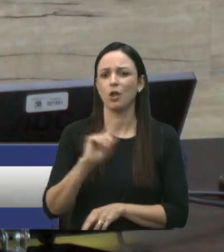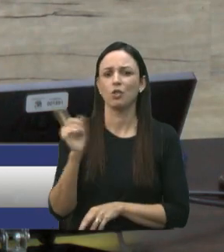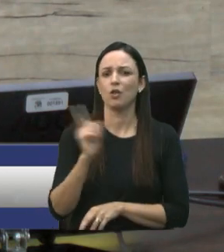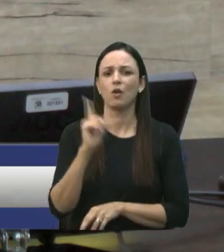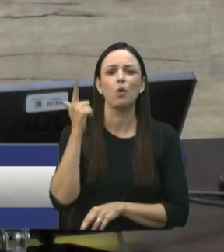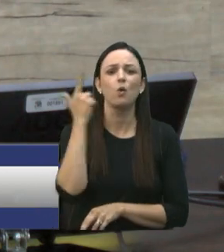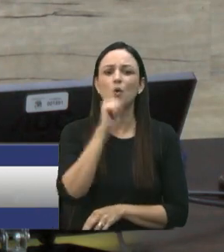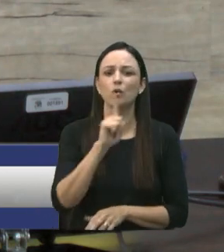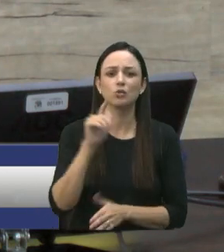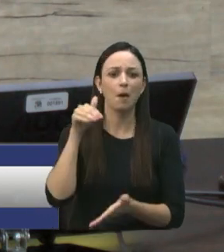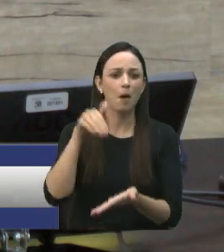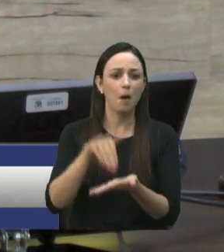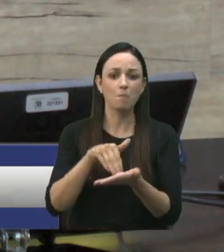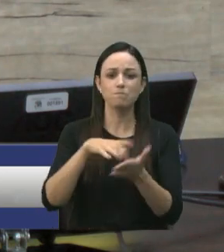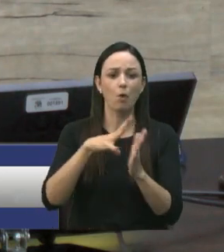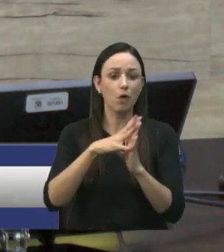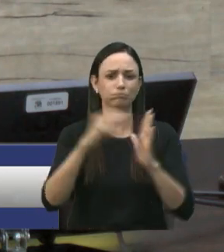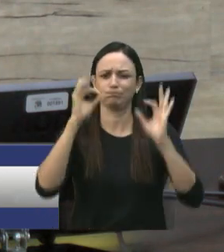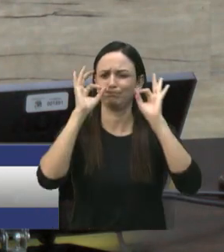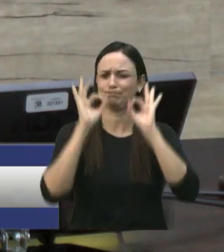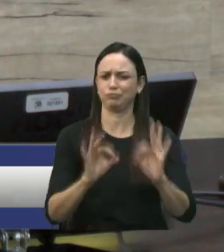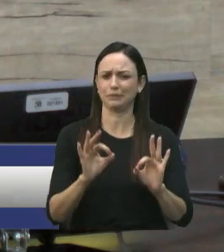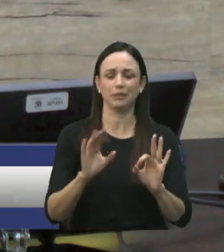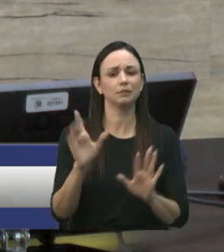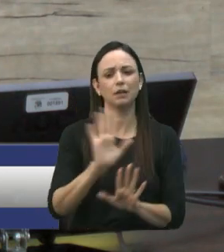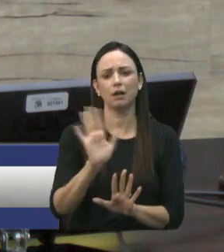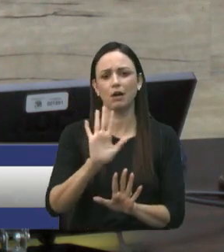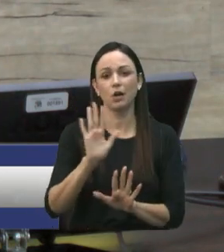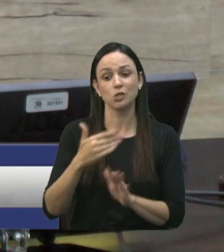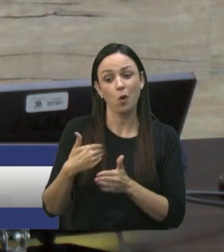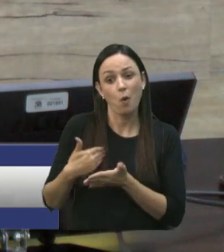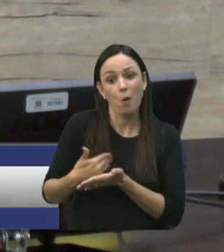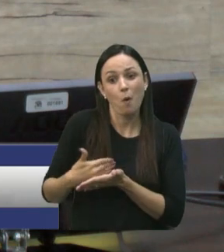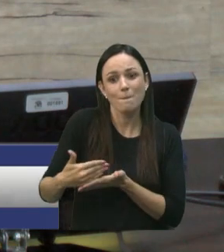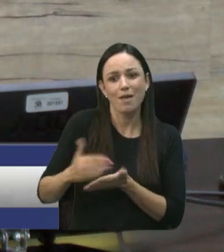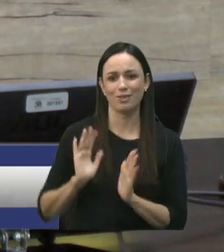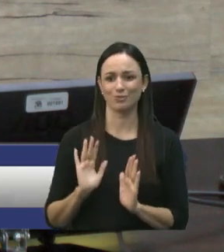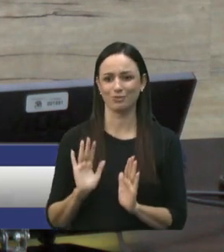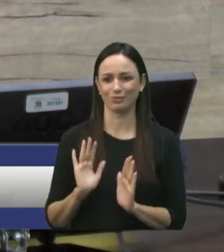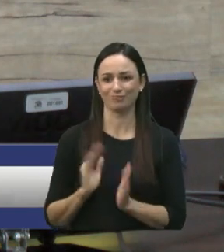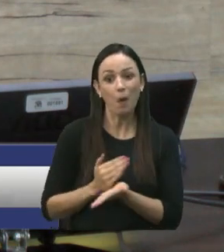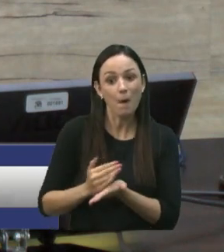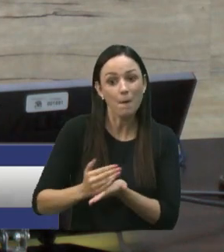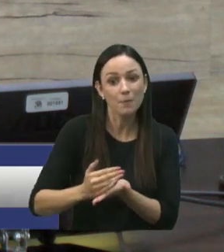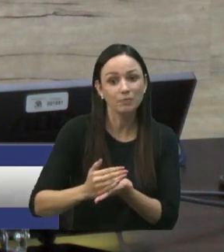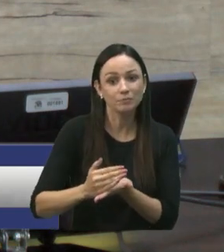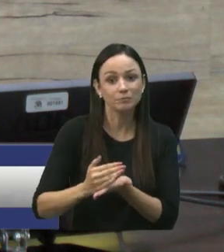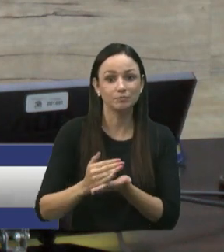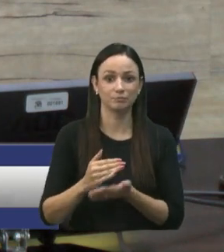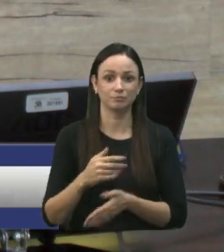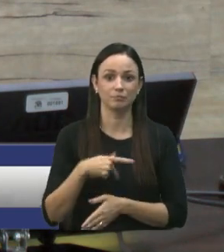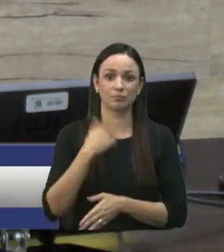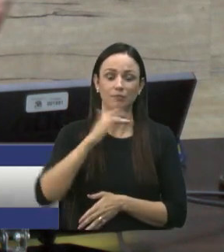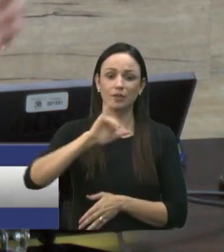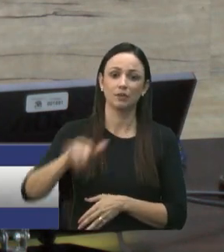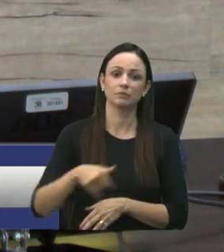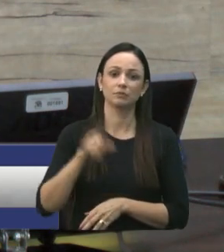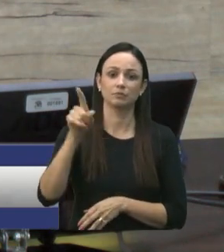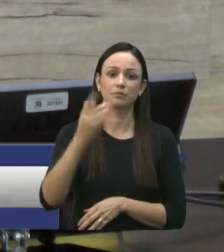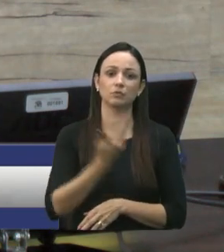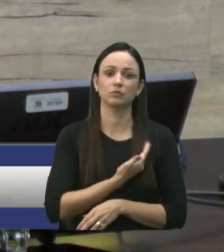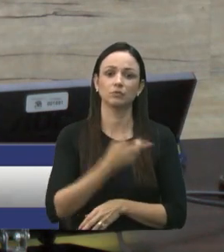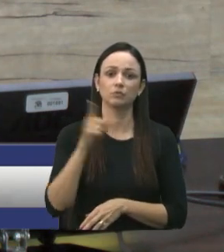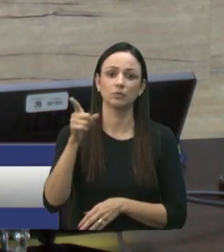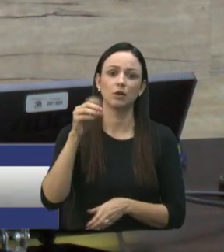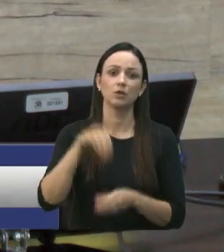conseguir chegar no modelo ideal, né? Mas já é um começo, gente, já é um começo em relação a isso. E eu vou aproveitar, a colega, me desculpe